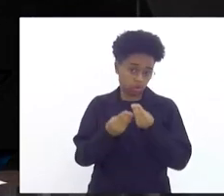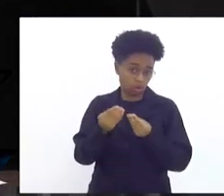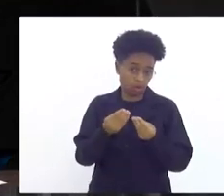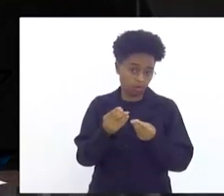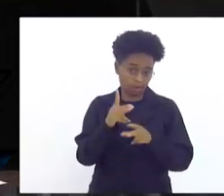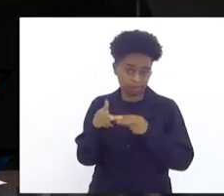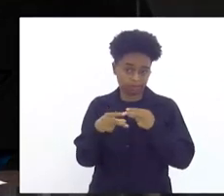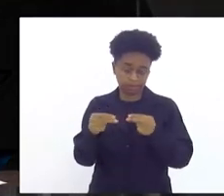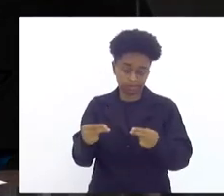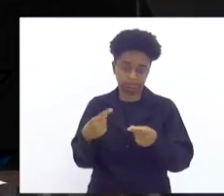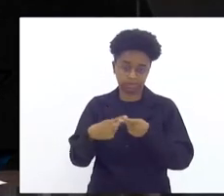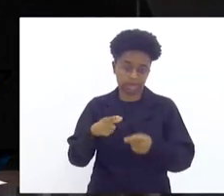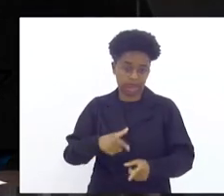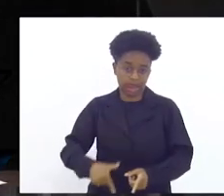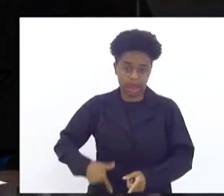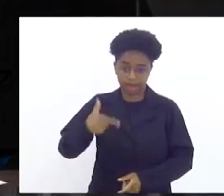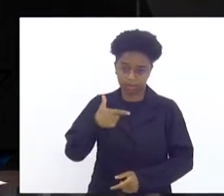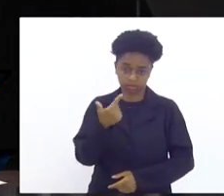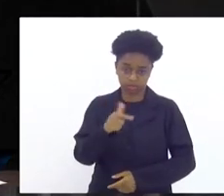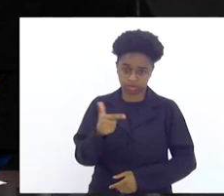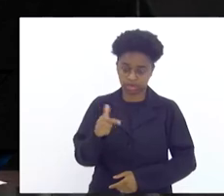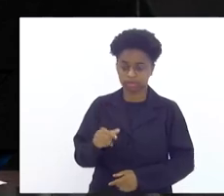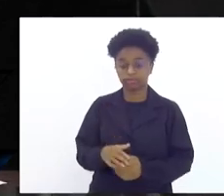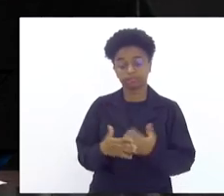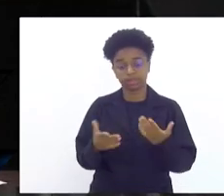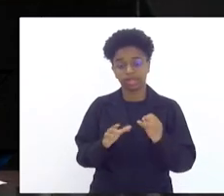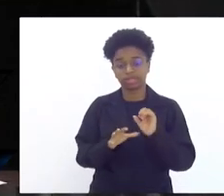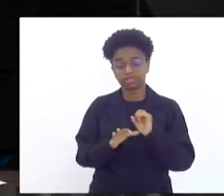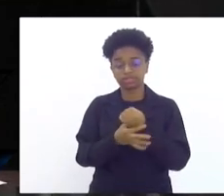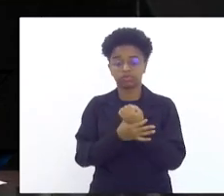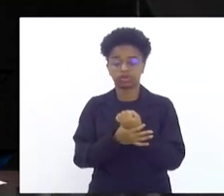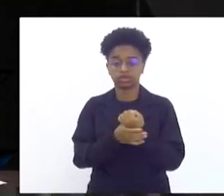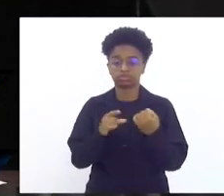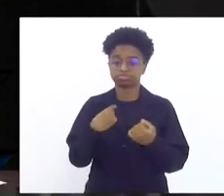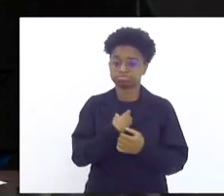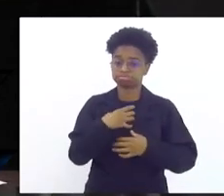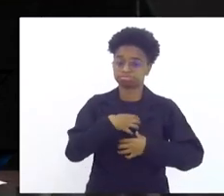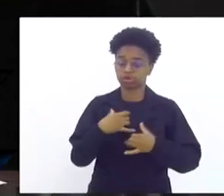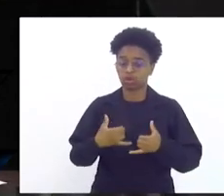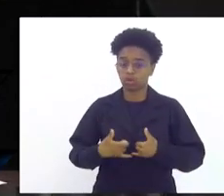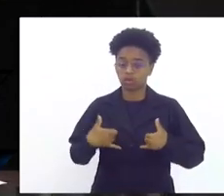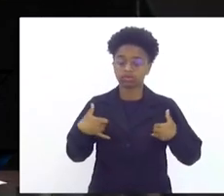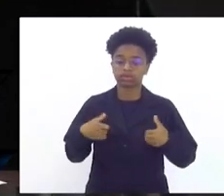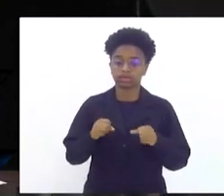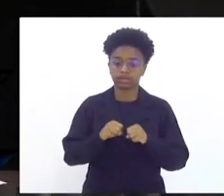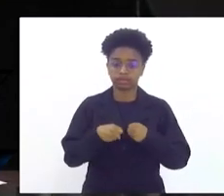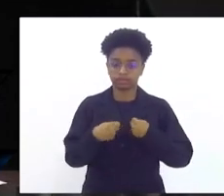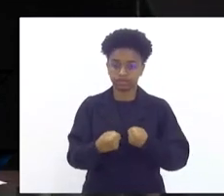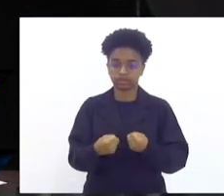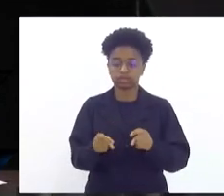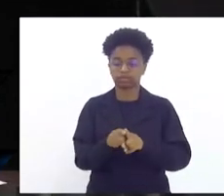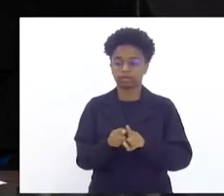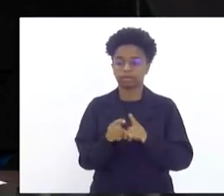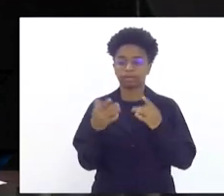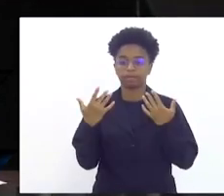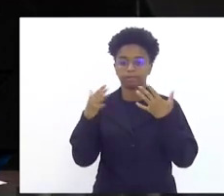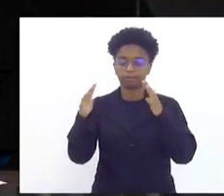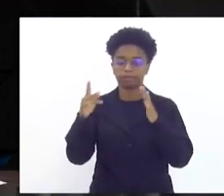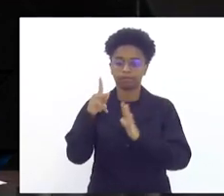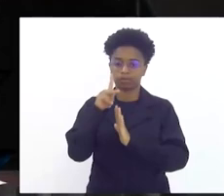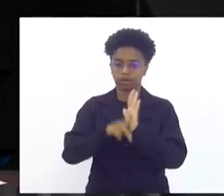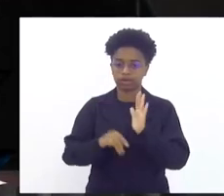Dino seu ministro da segurança segurança da Qual Rodrigo a gente se orgulha aqui em defender queria parabenizar o projeto da Índia